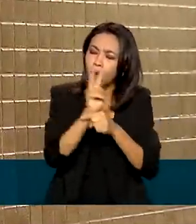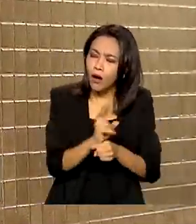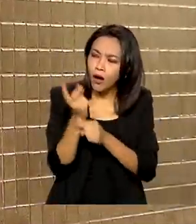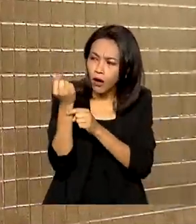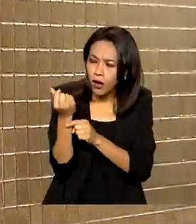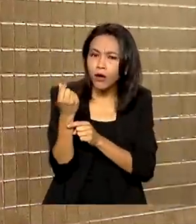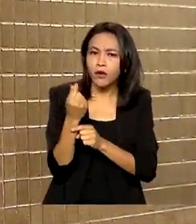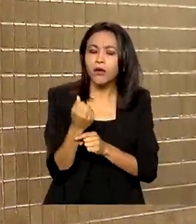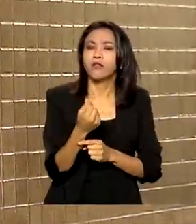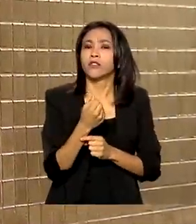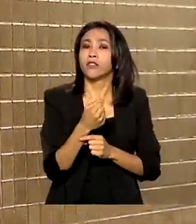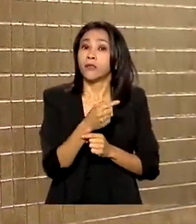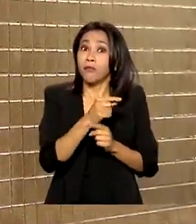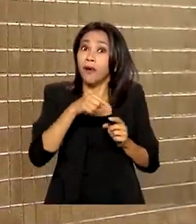pontual para uma necessidade específica